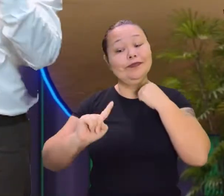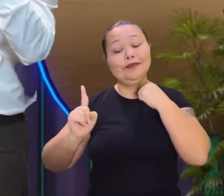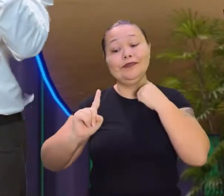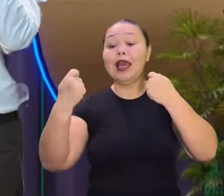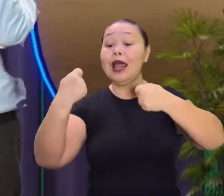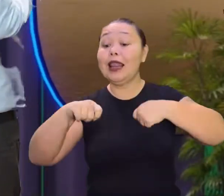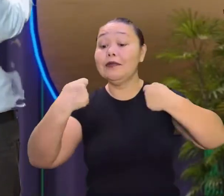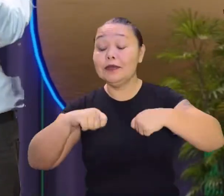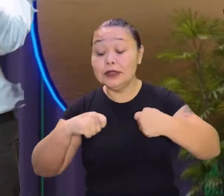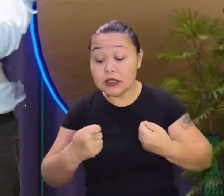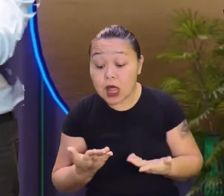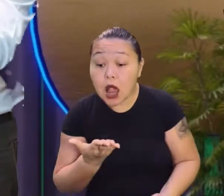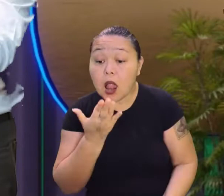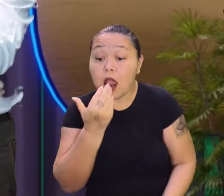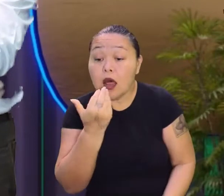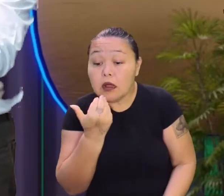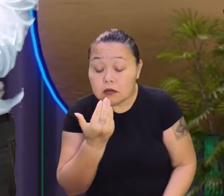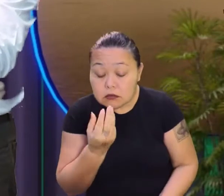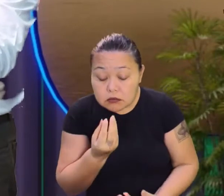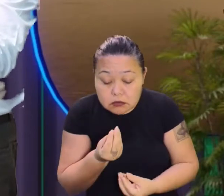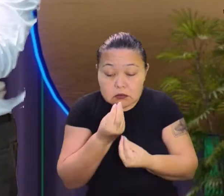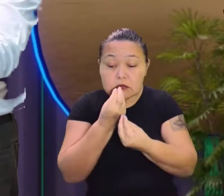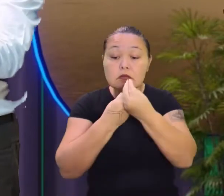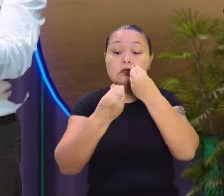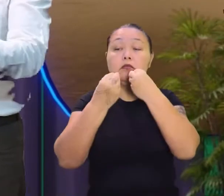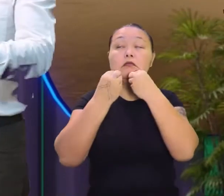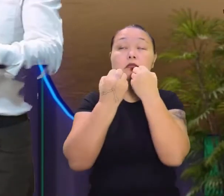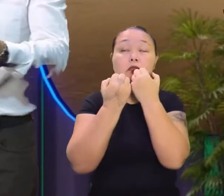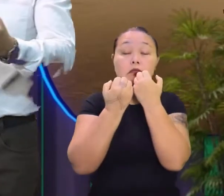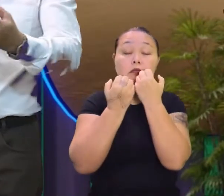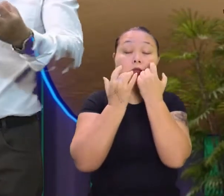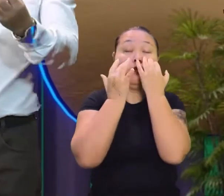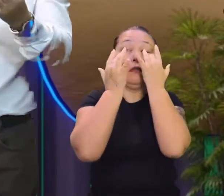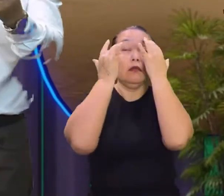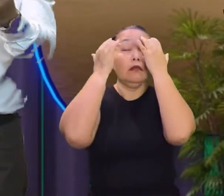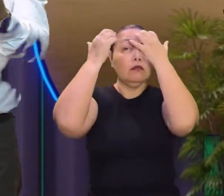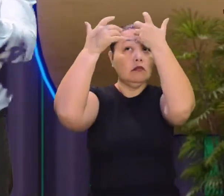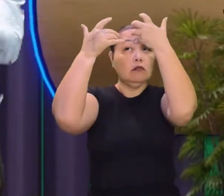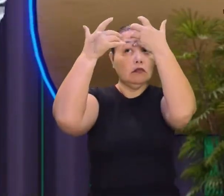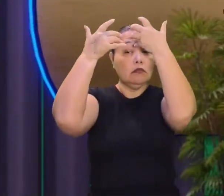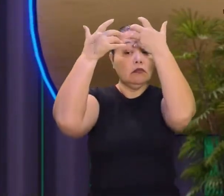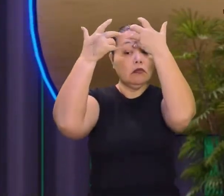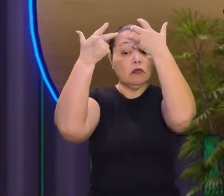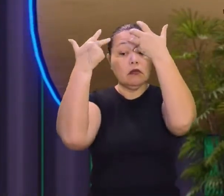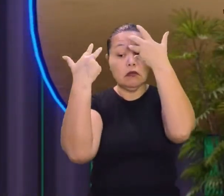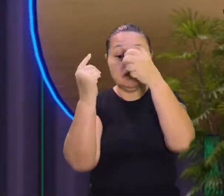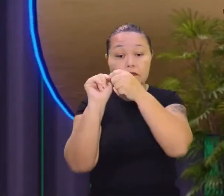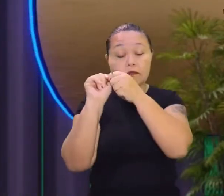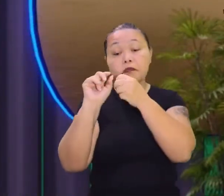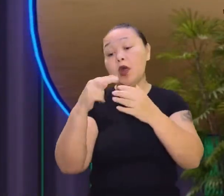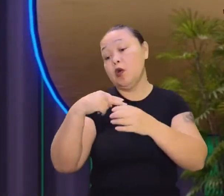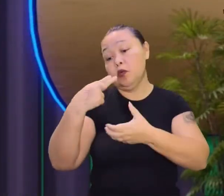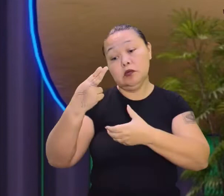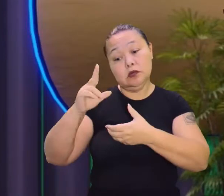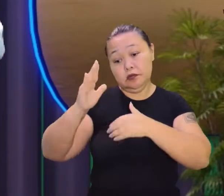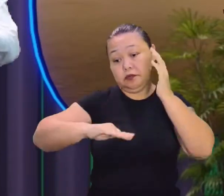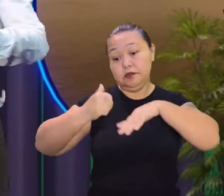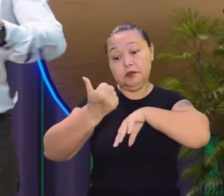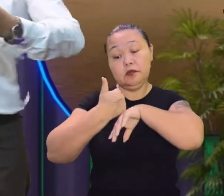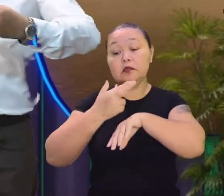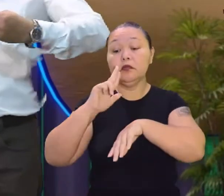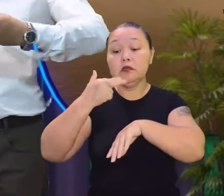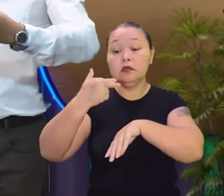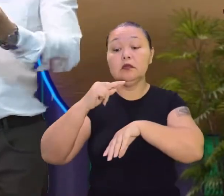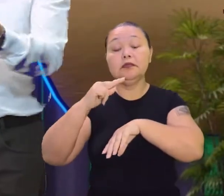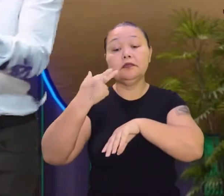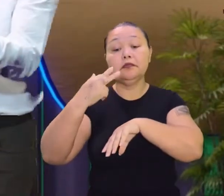alimentos para alimentar também o cérebro. Isso mesmo. Então, temos, claro que nós não somos nutricionistas, né, Rogério? Exato. Mas